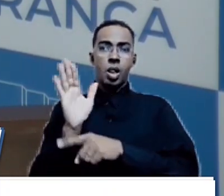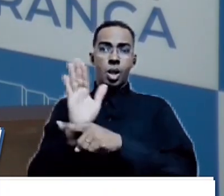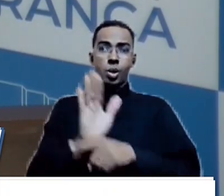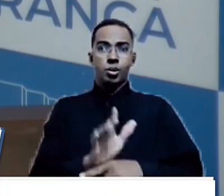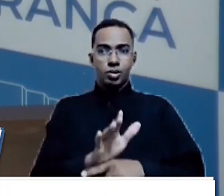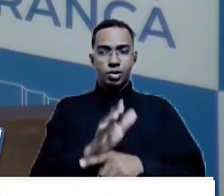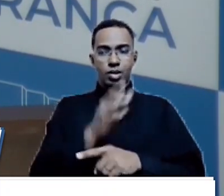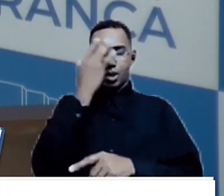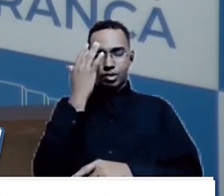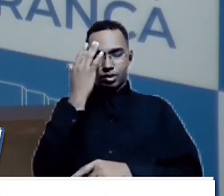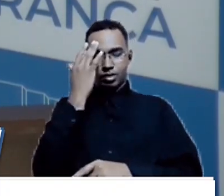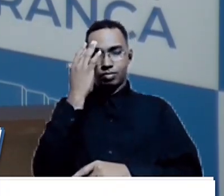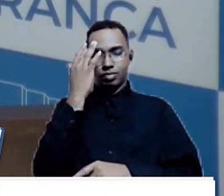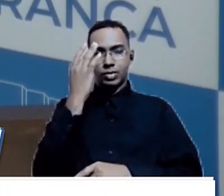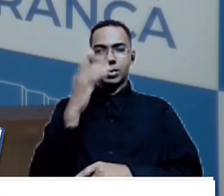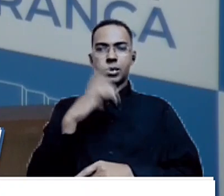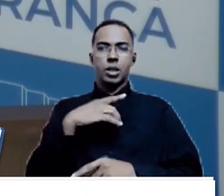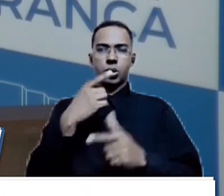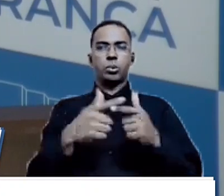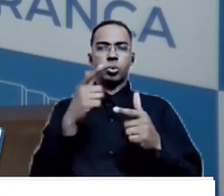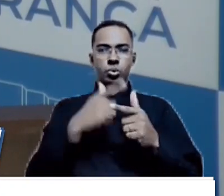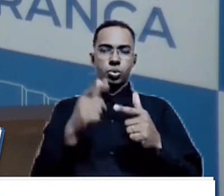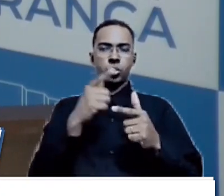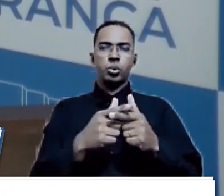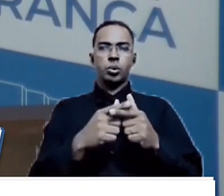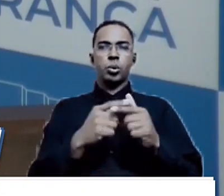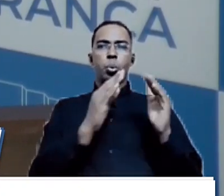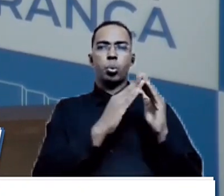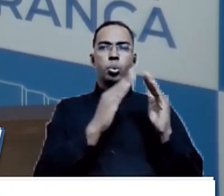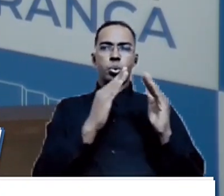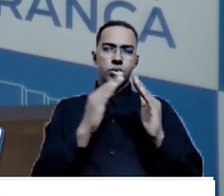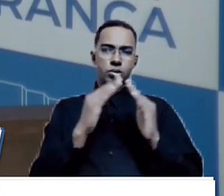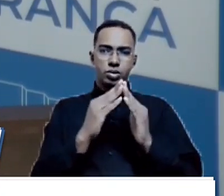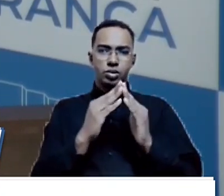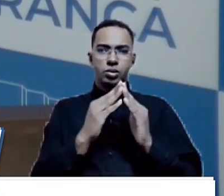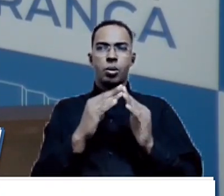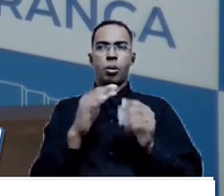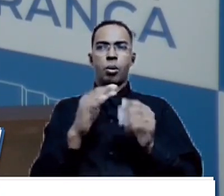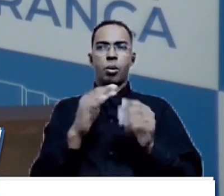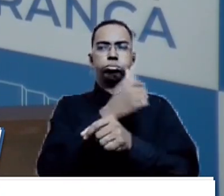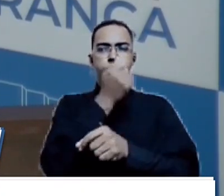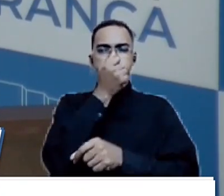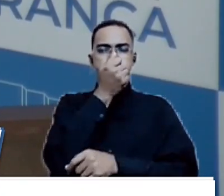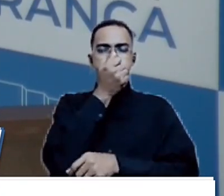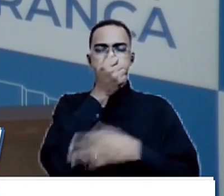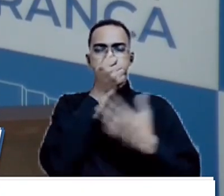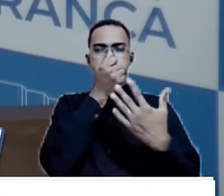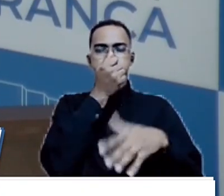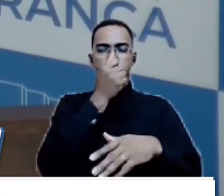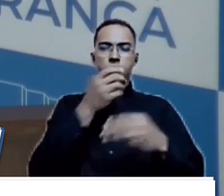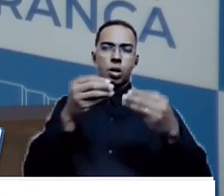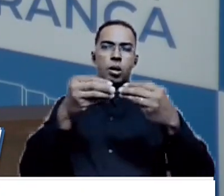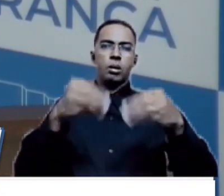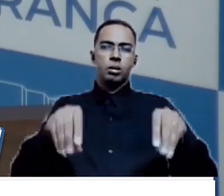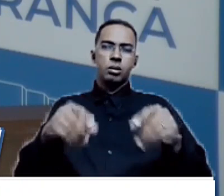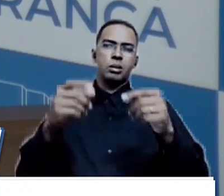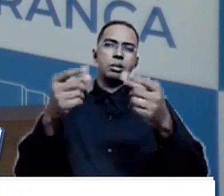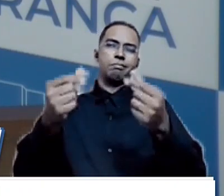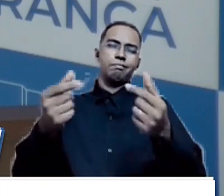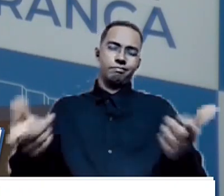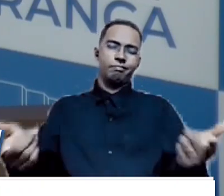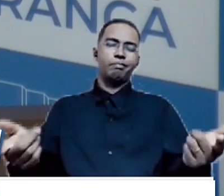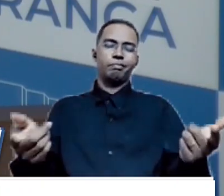com problemas que seus Imóveis São inundados prejuízos financeiros é